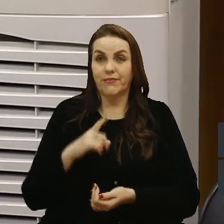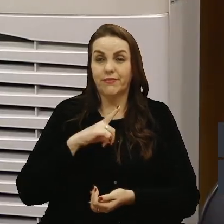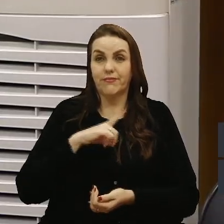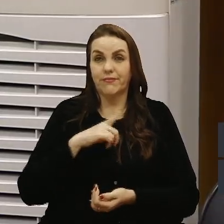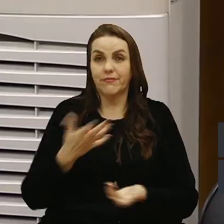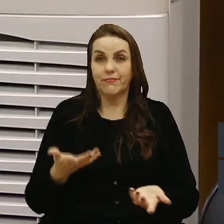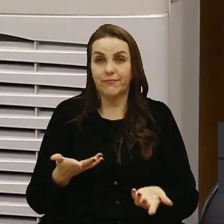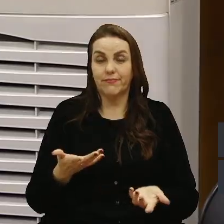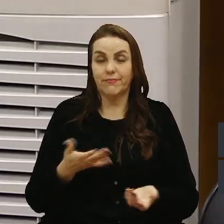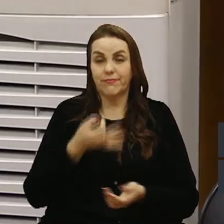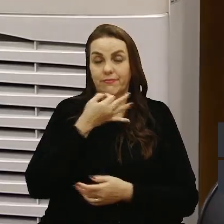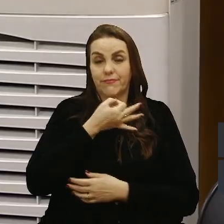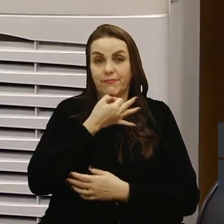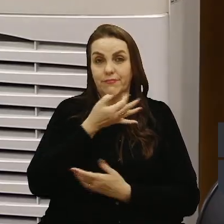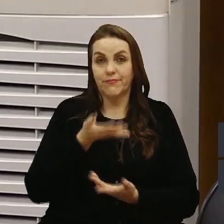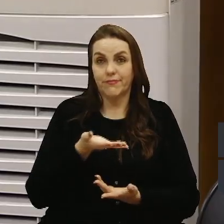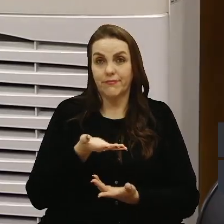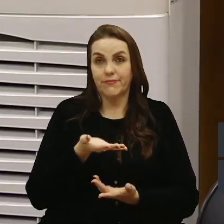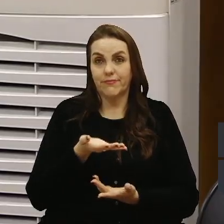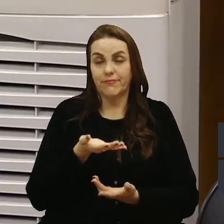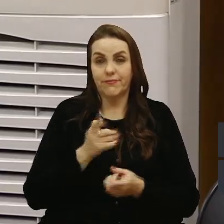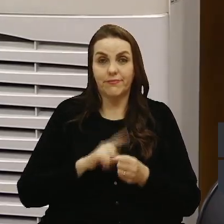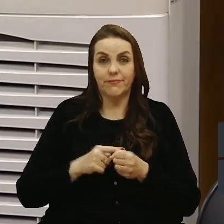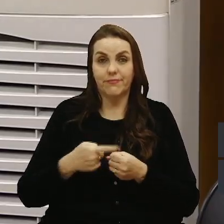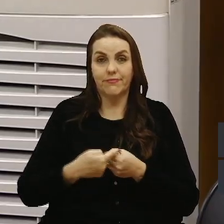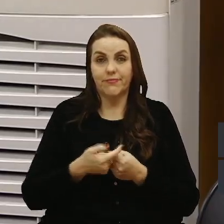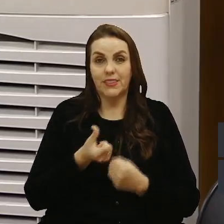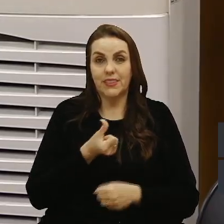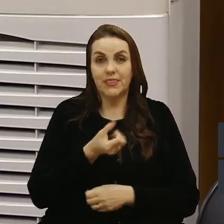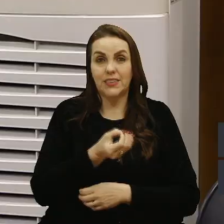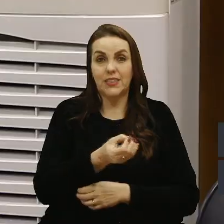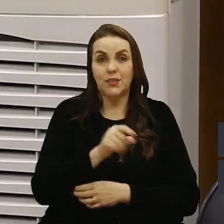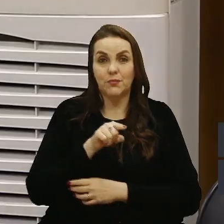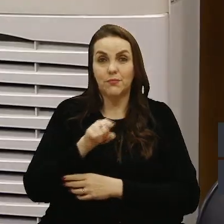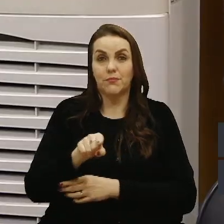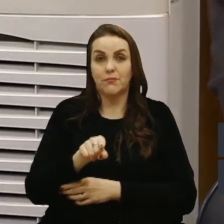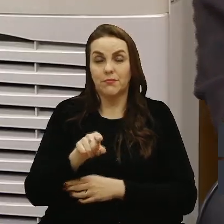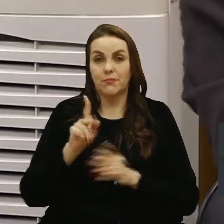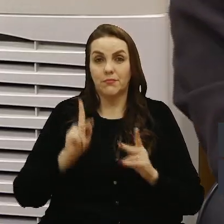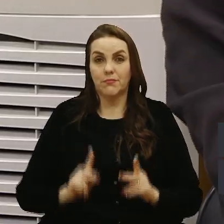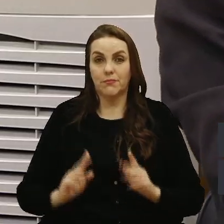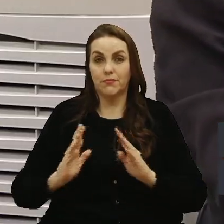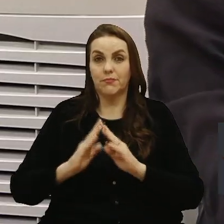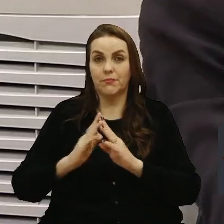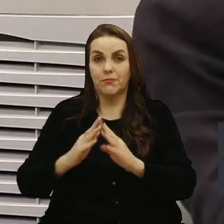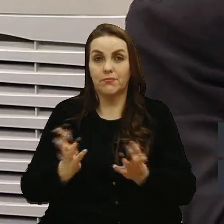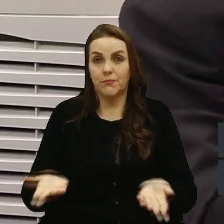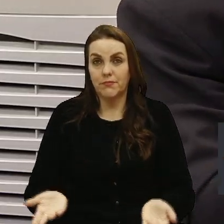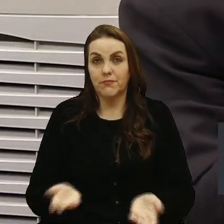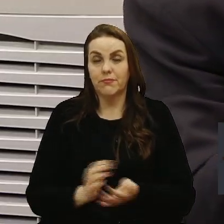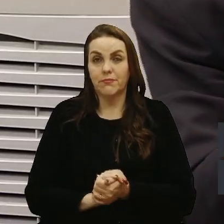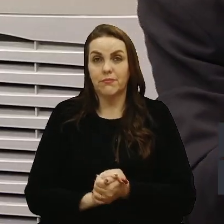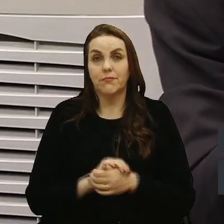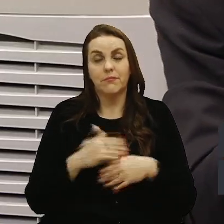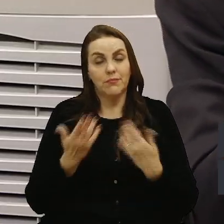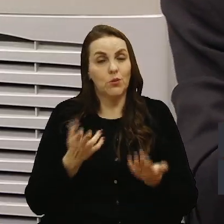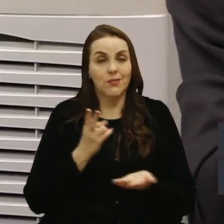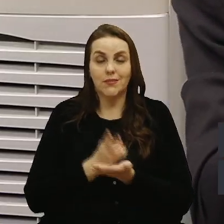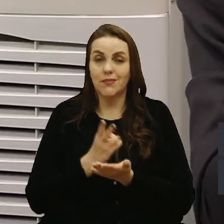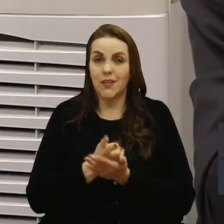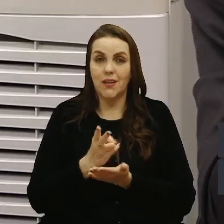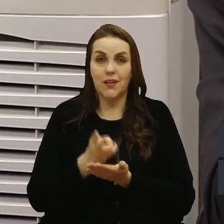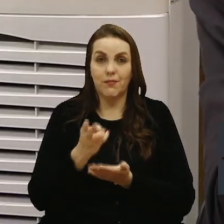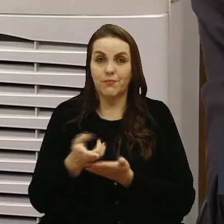por ser uma cidade próxima de 600 mil habitantes, estamos muito bem. E sempre haverá